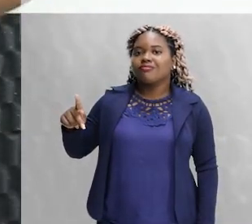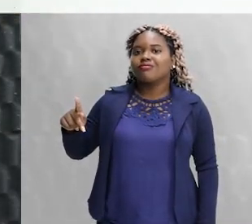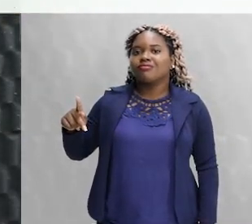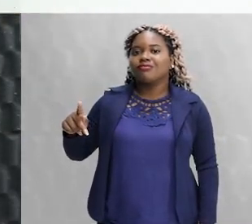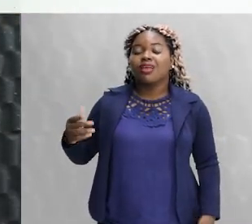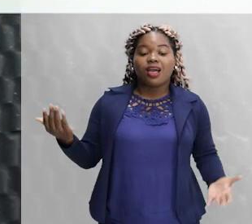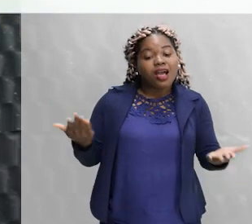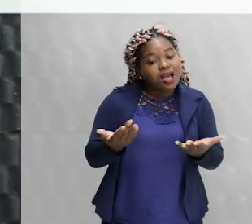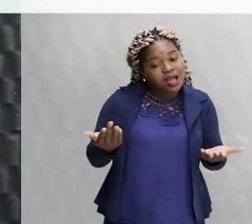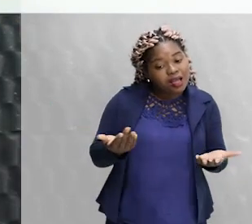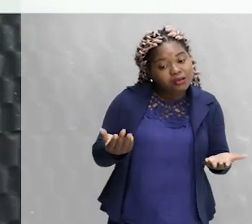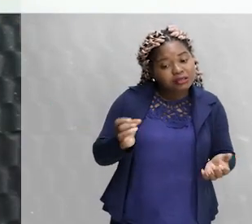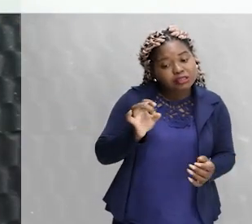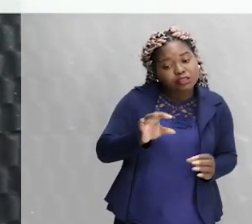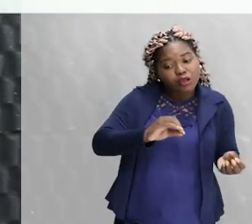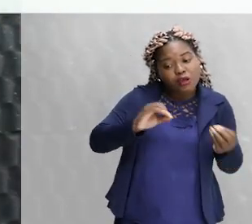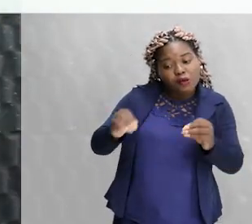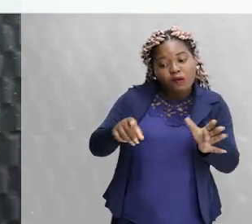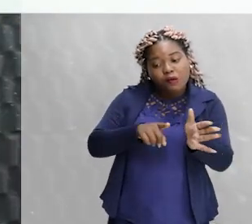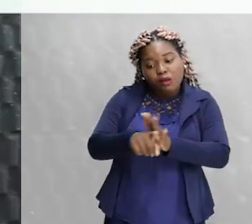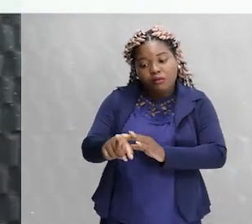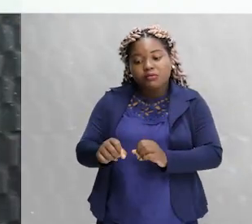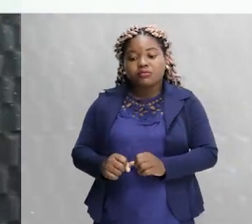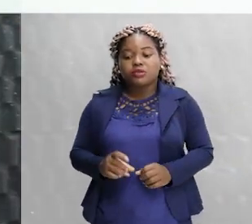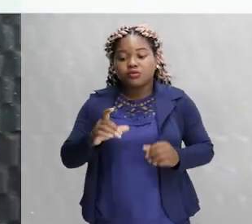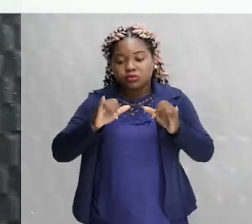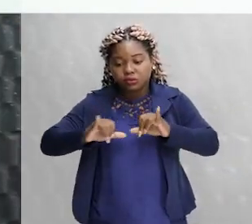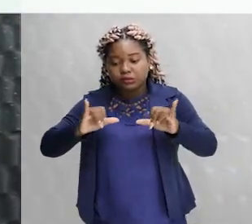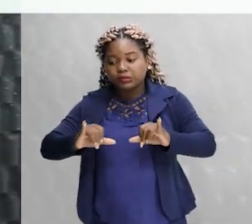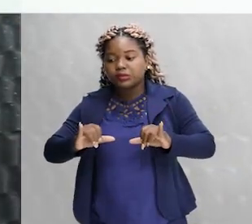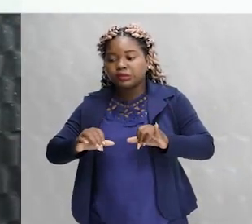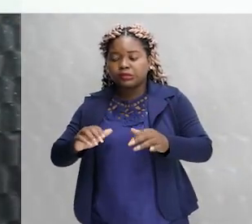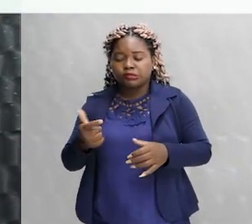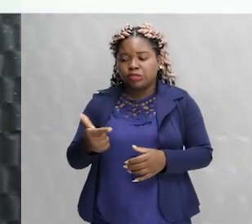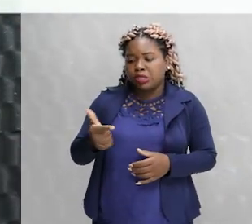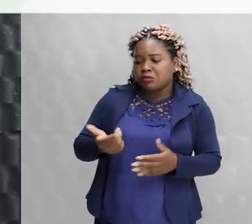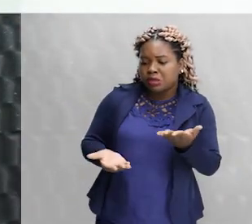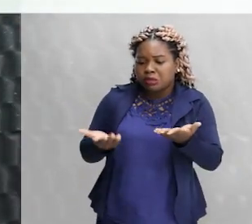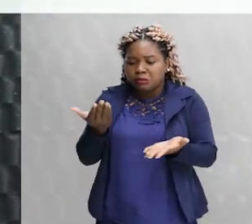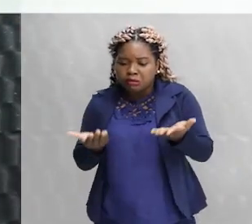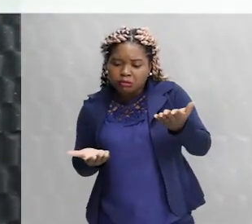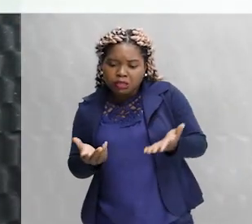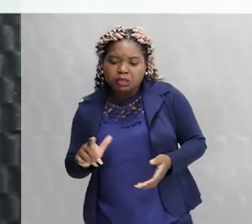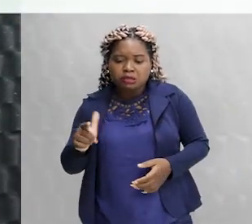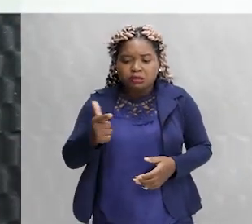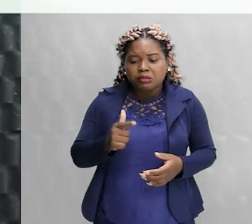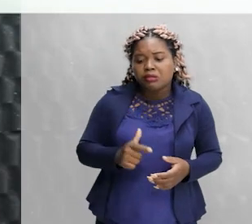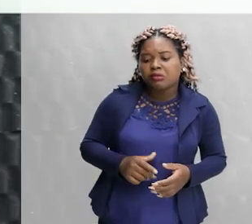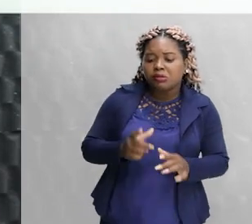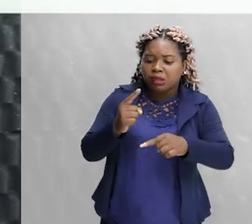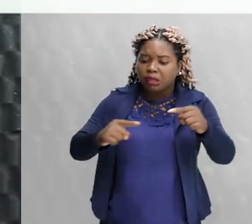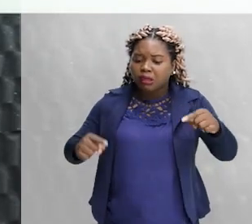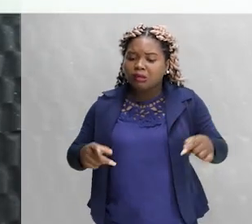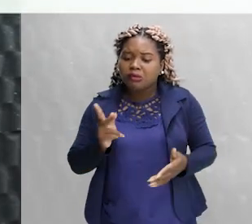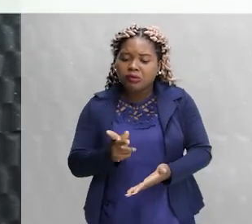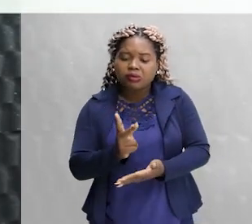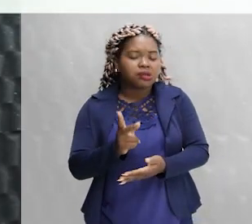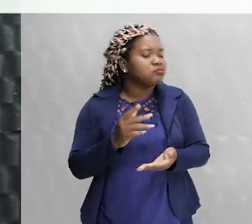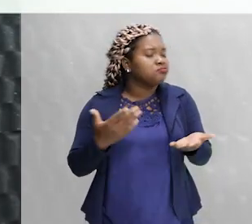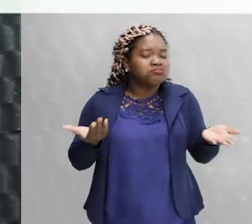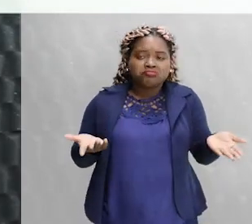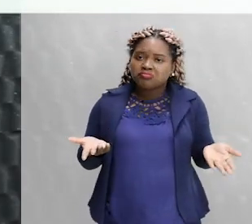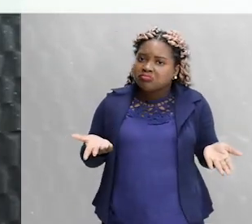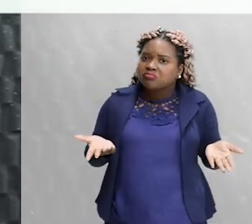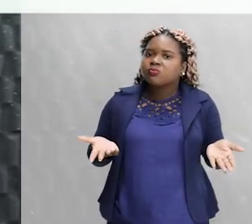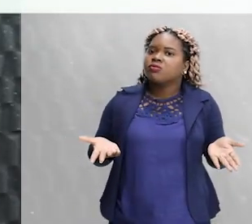ponderada. Agora, se ele só colocou os dados, ele não estabeleceu peso, não falou de frequência dos dados, ele encara